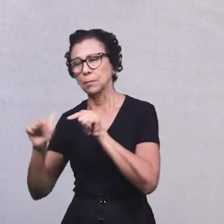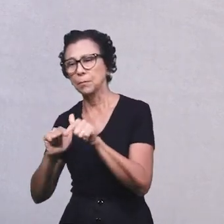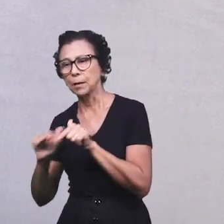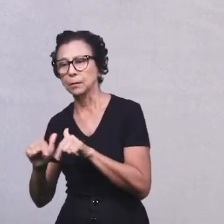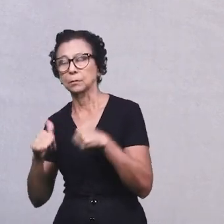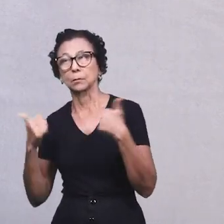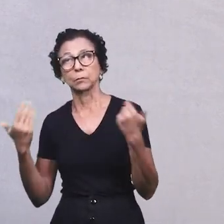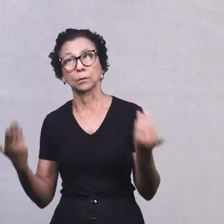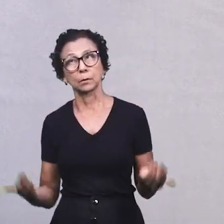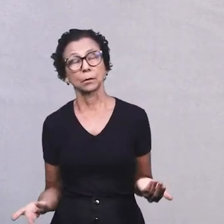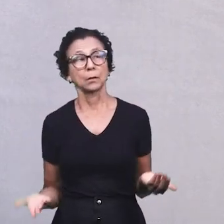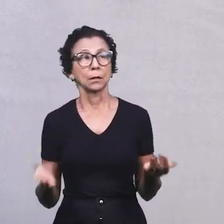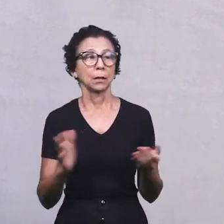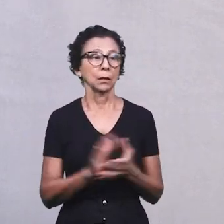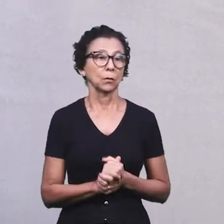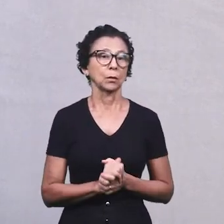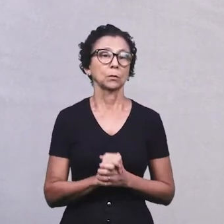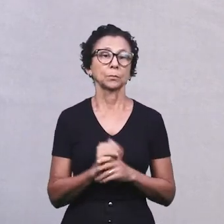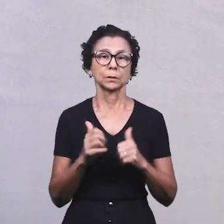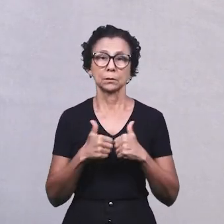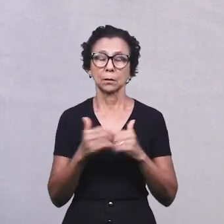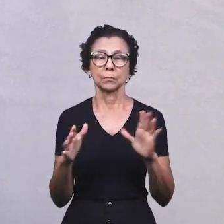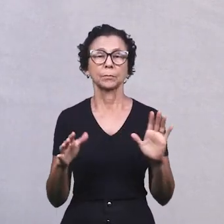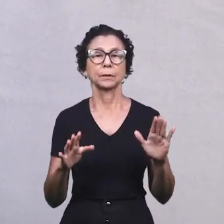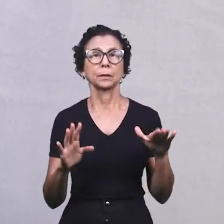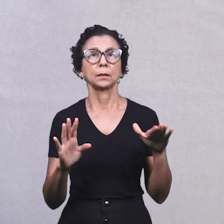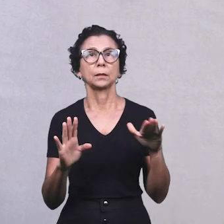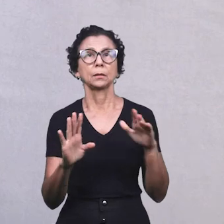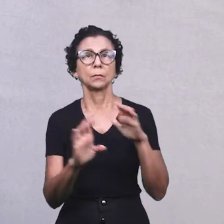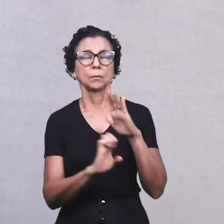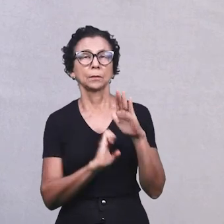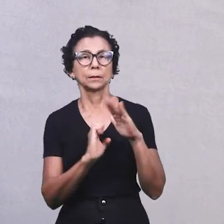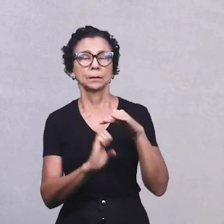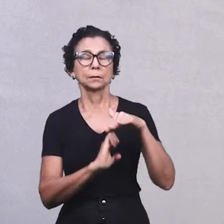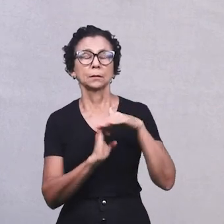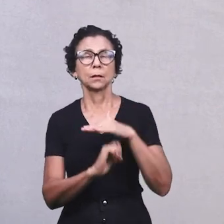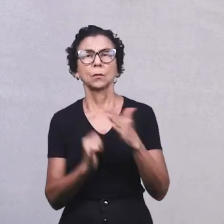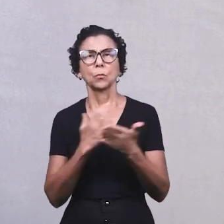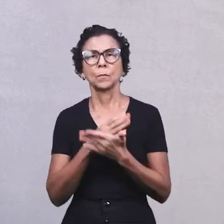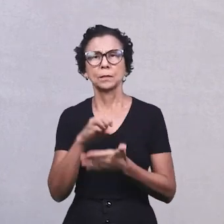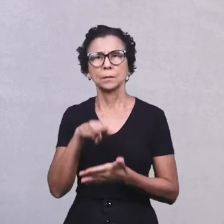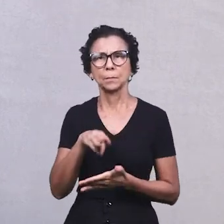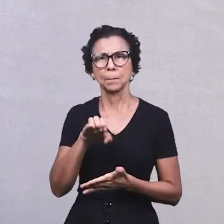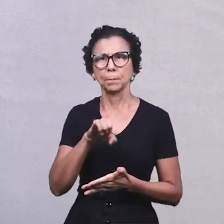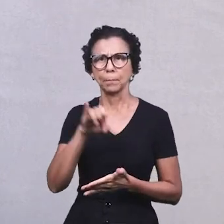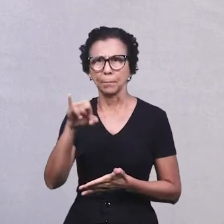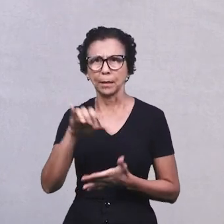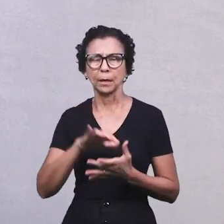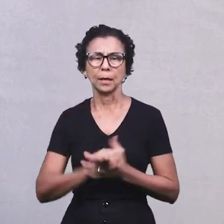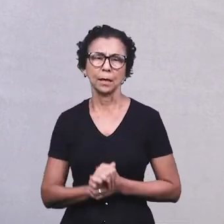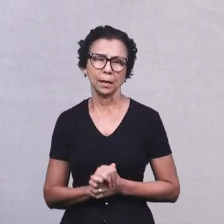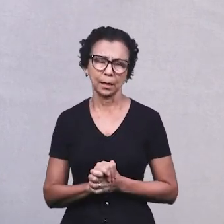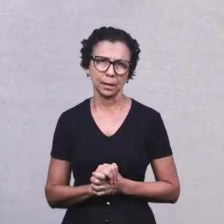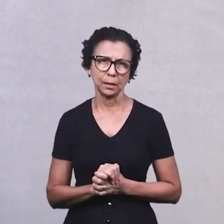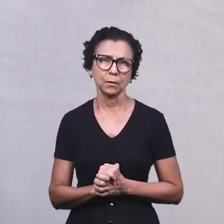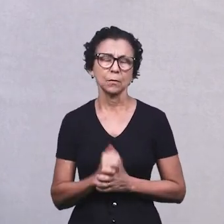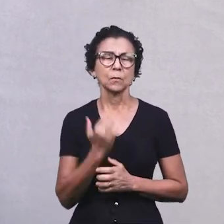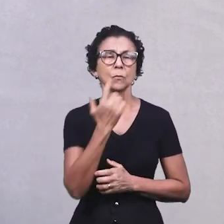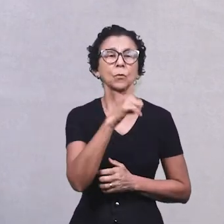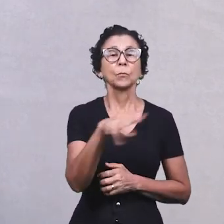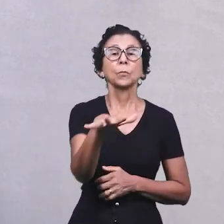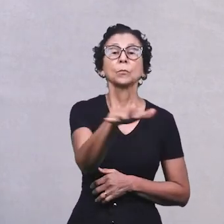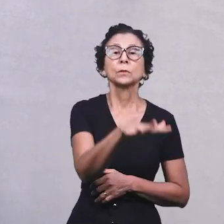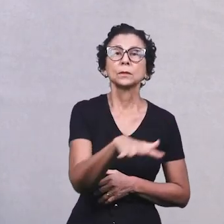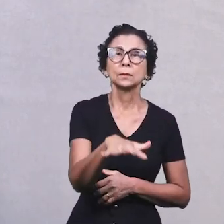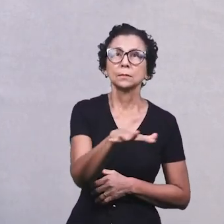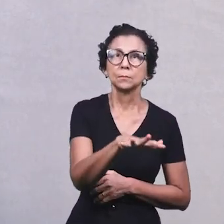decidi, não, agora eu tenho que formalizar, tenho que abrir uma empresa. Aí eu comecei com um MEI, fiz um MEI, saí de dentro de casa, fui para